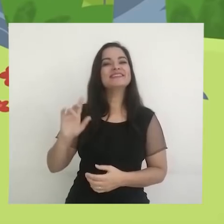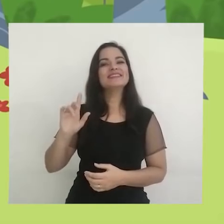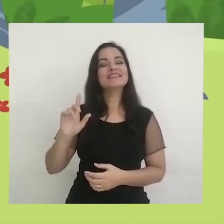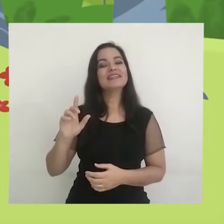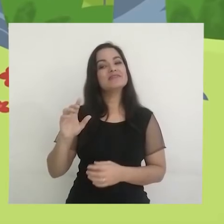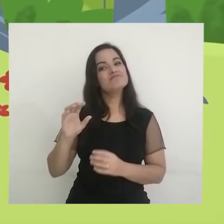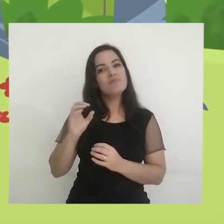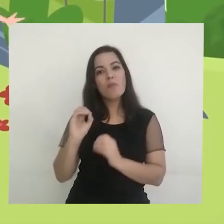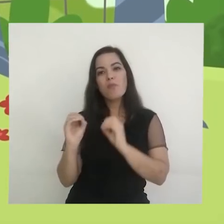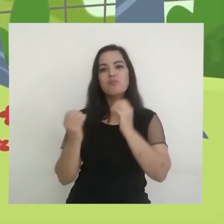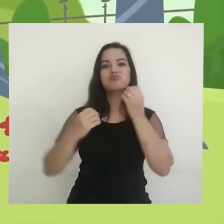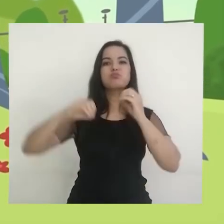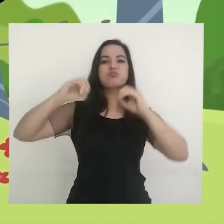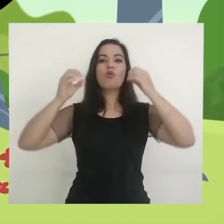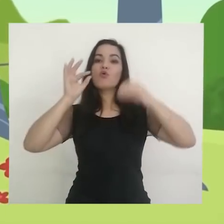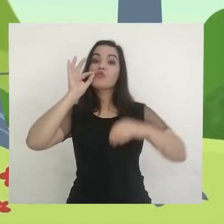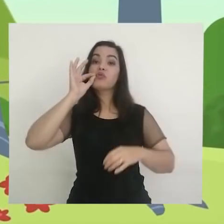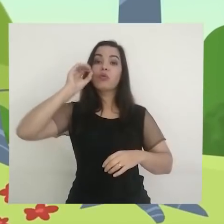Legal!